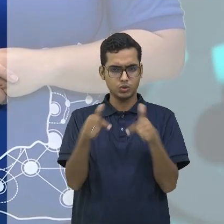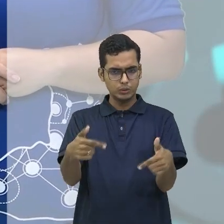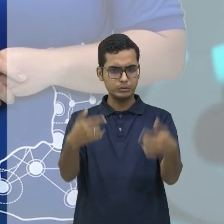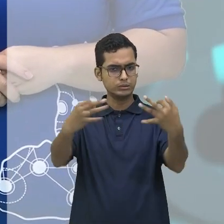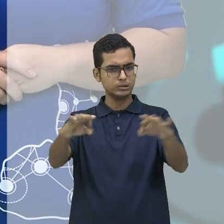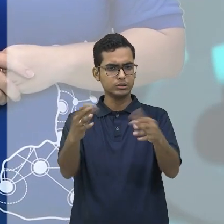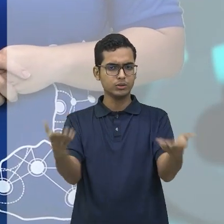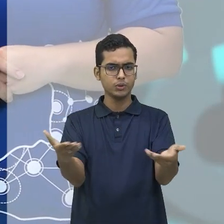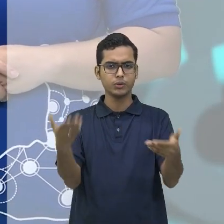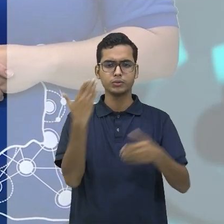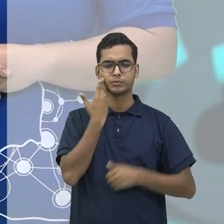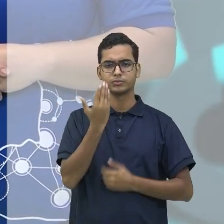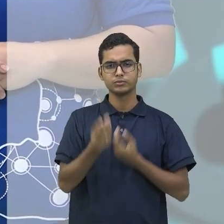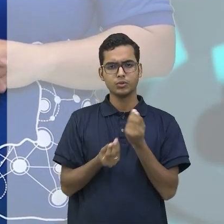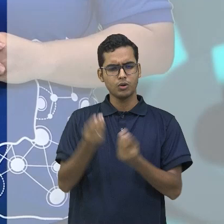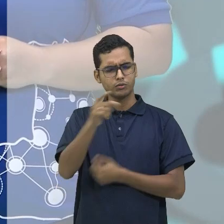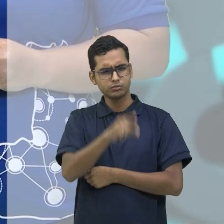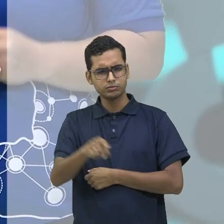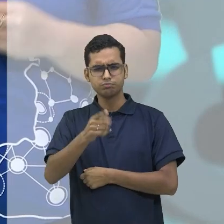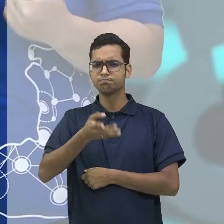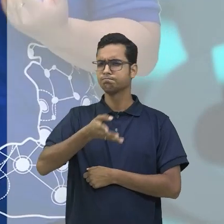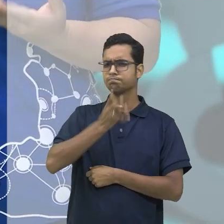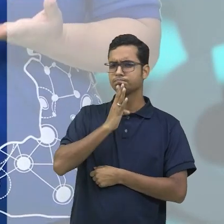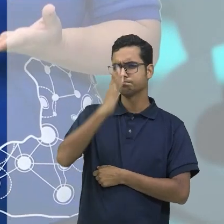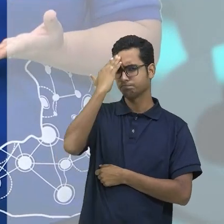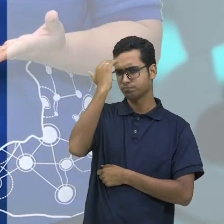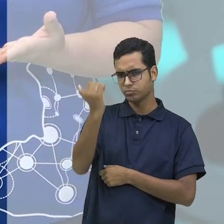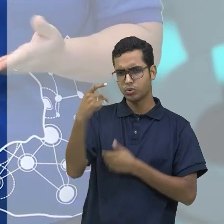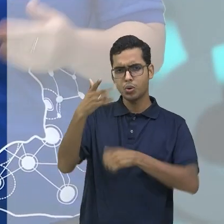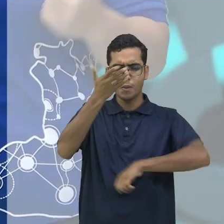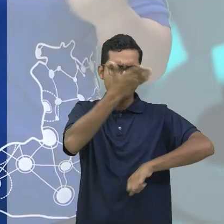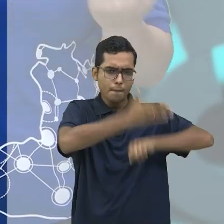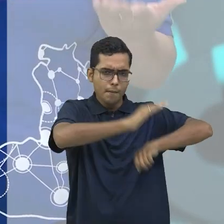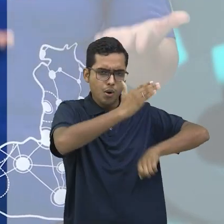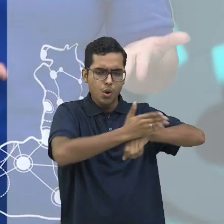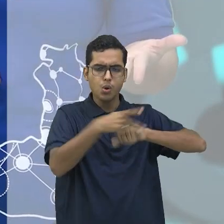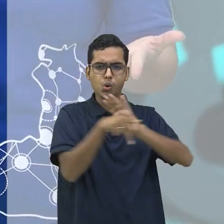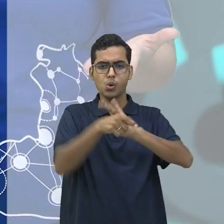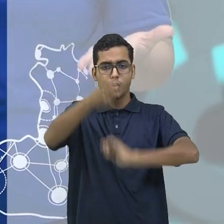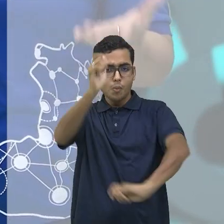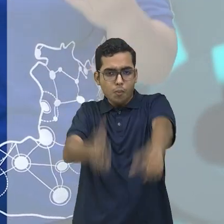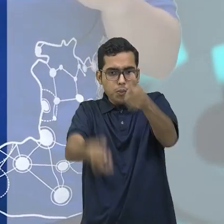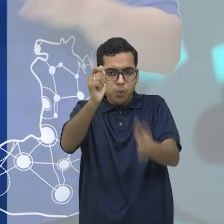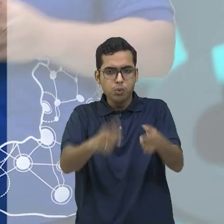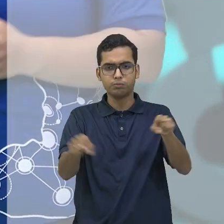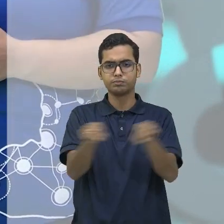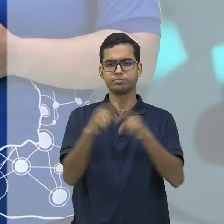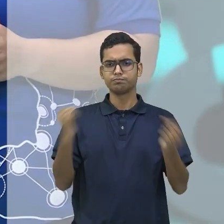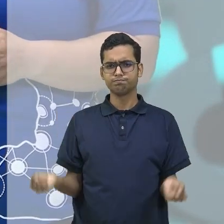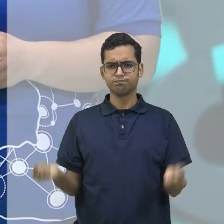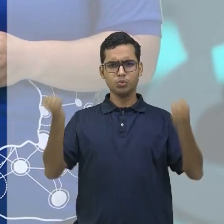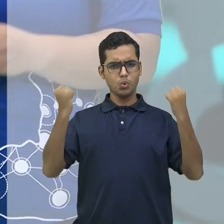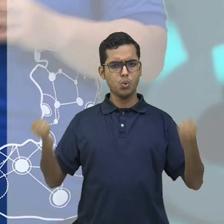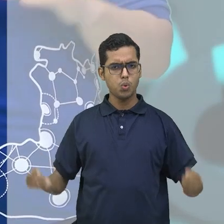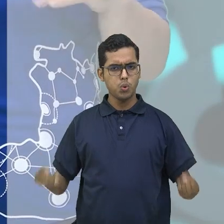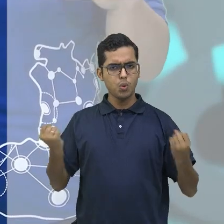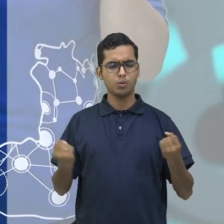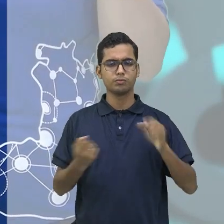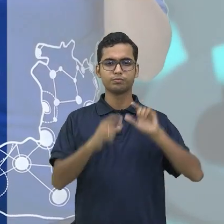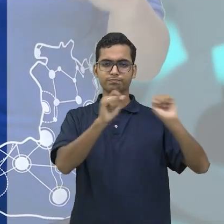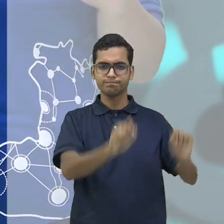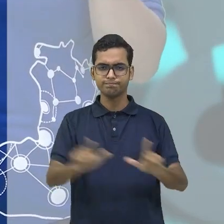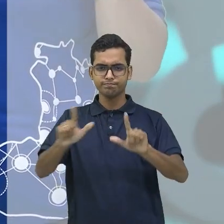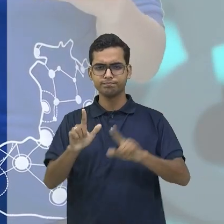Muito bem, alunos, agora que vocês já conhecem o treinamento funcional e a musculação, eu trouxe um quadro para a